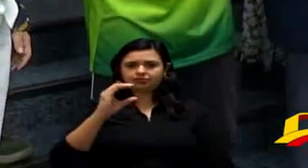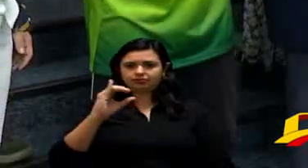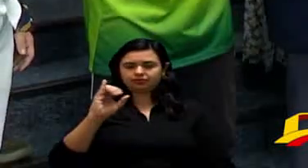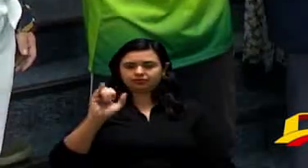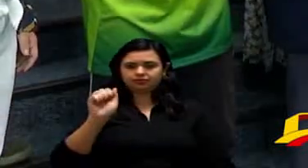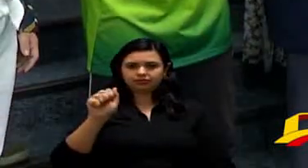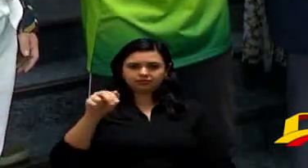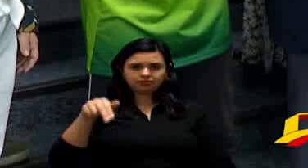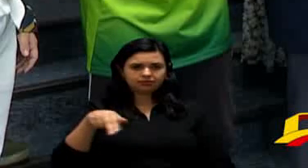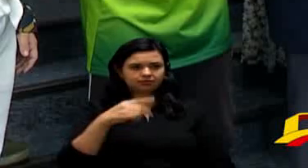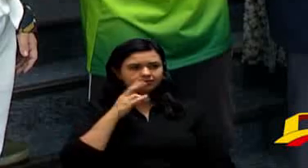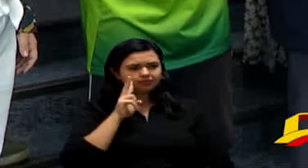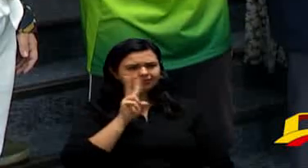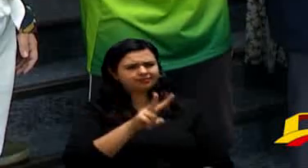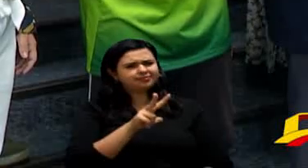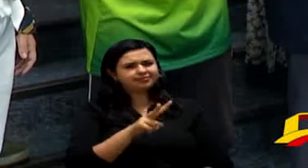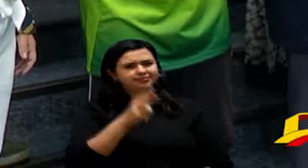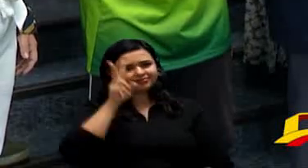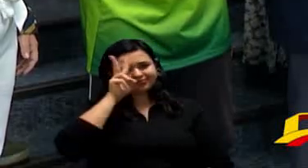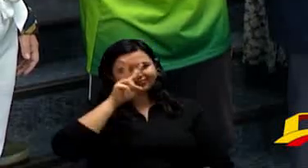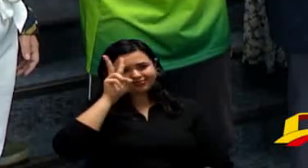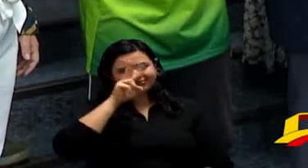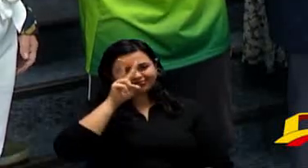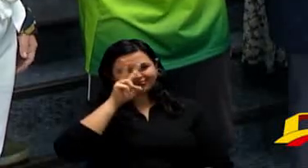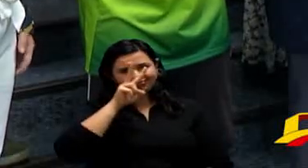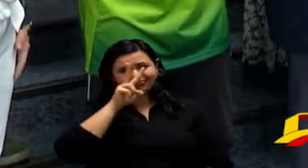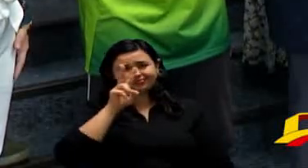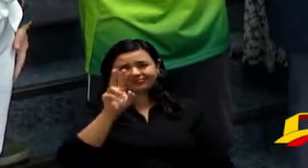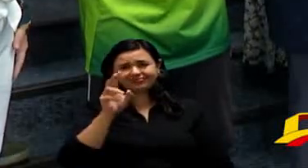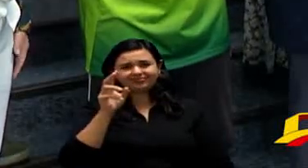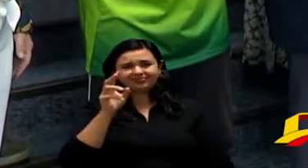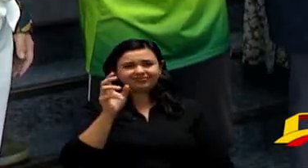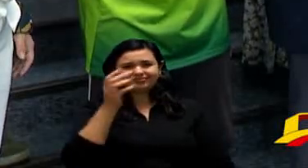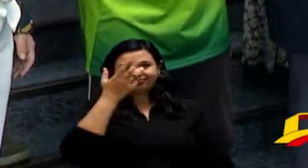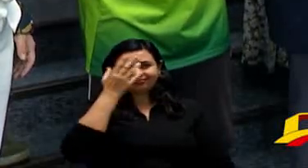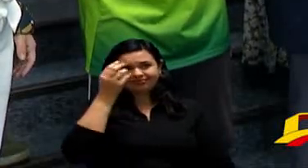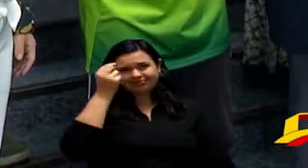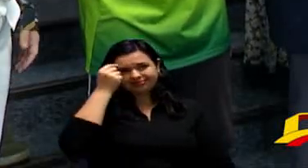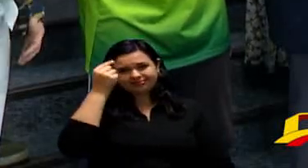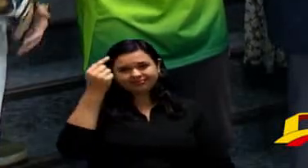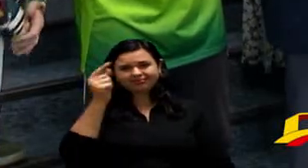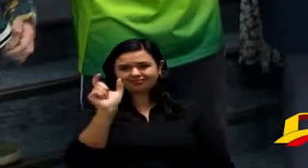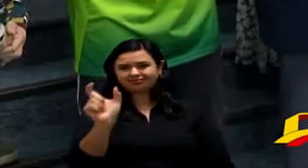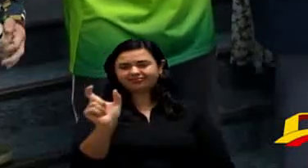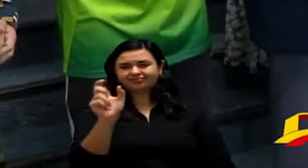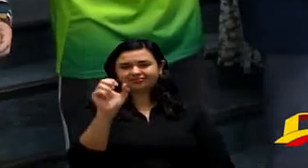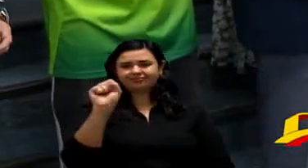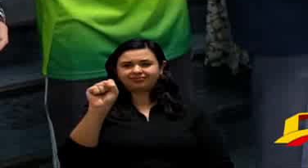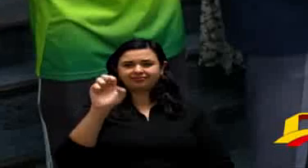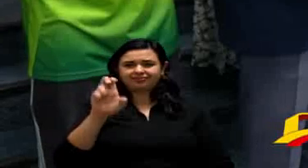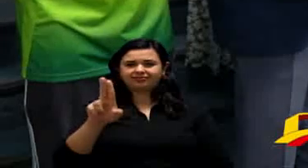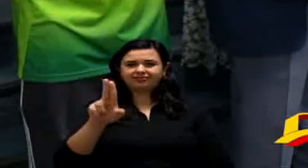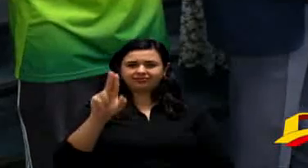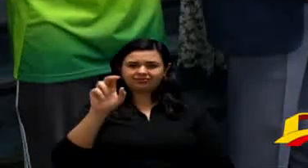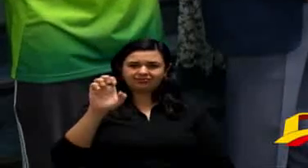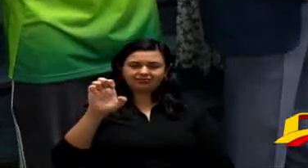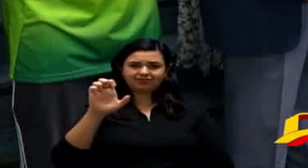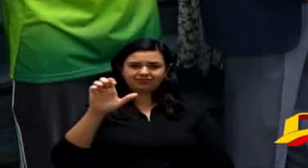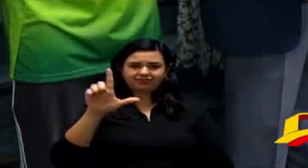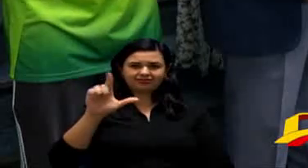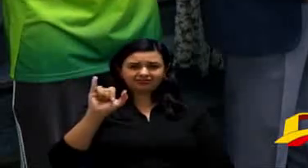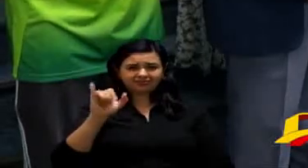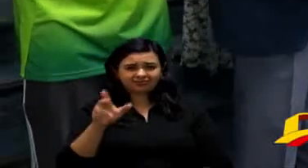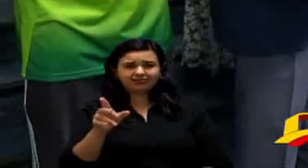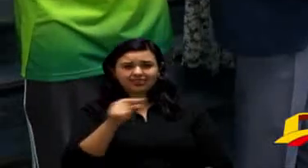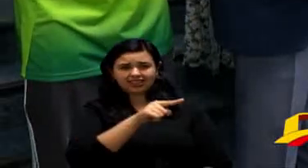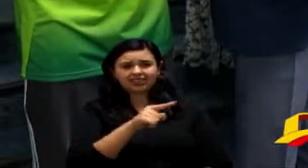hora que eu olho para ela eu lembro falo Sueli Porque tem uma amiga minha que se chama Sueli e tem uma amiga minha que se chama Luciana